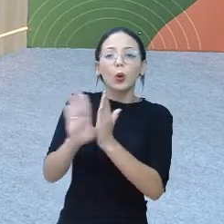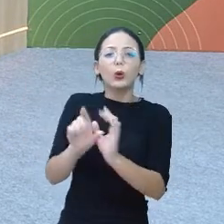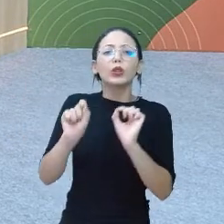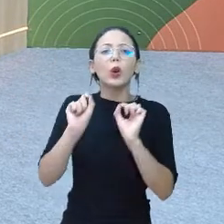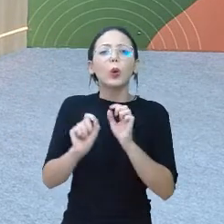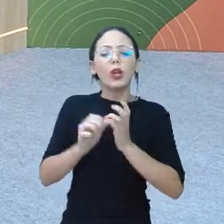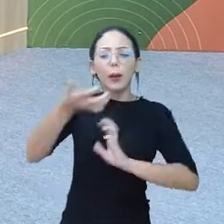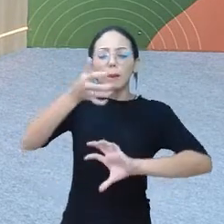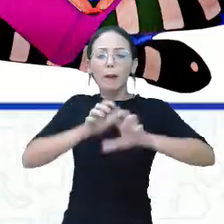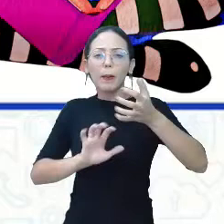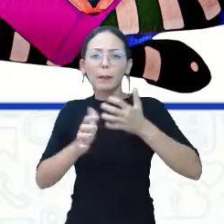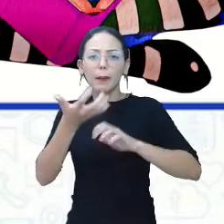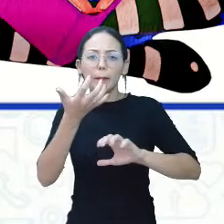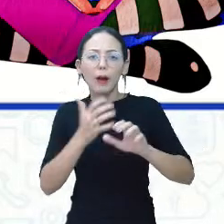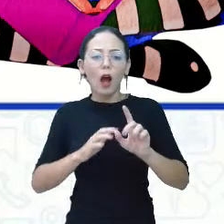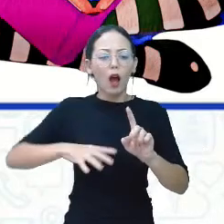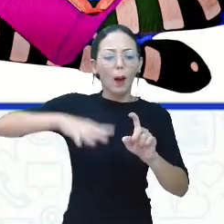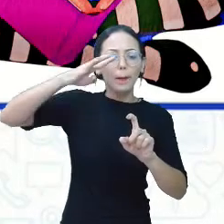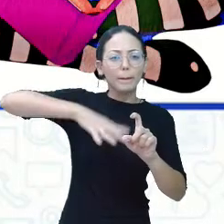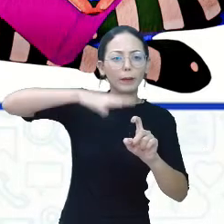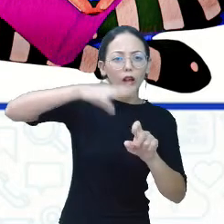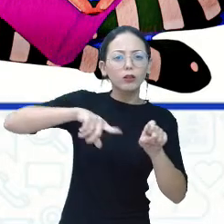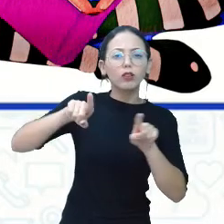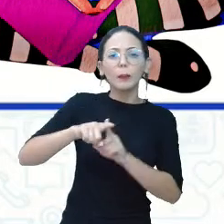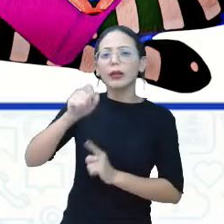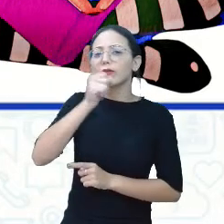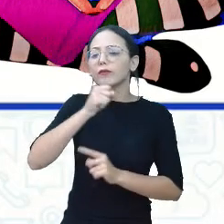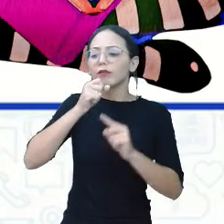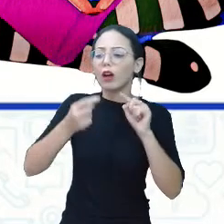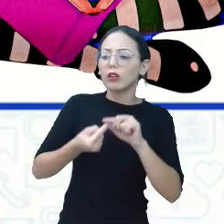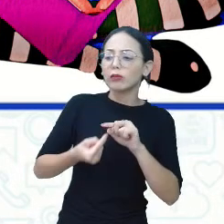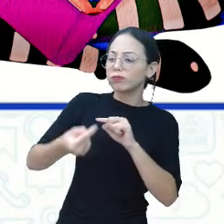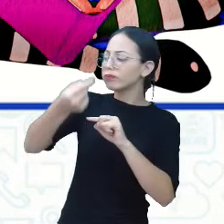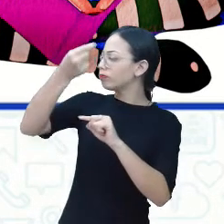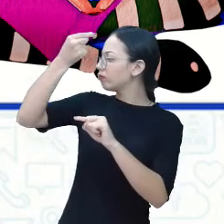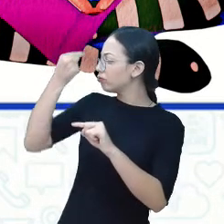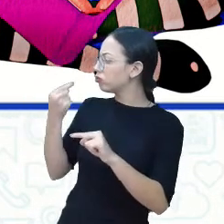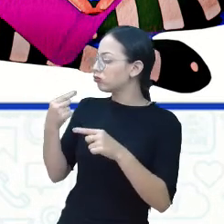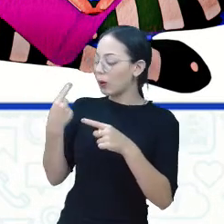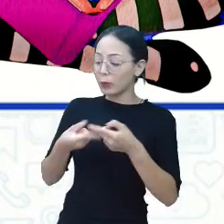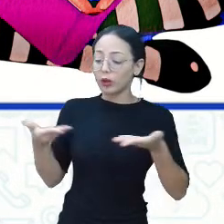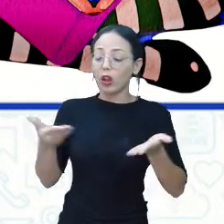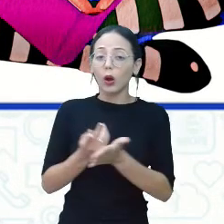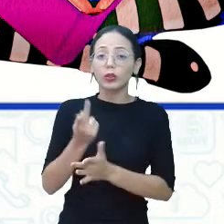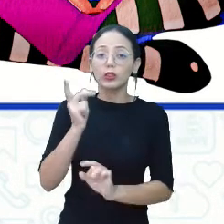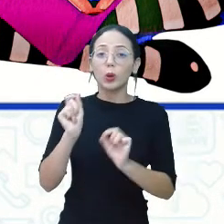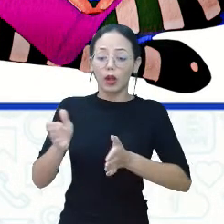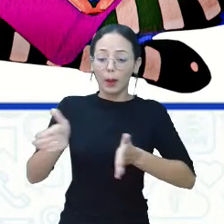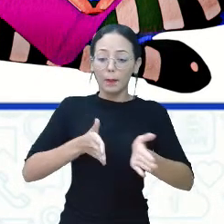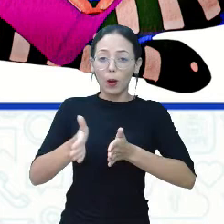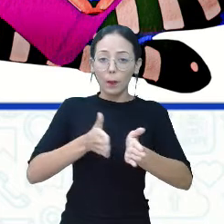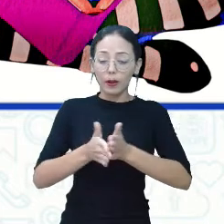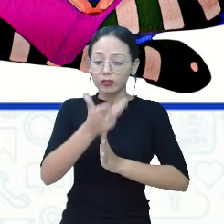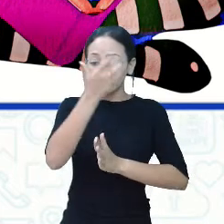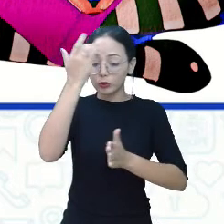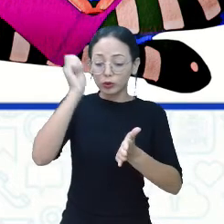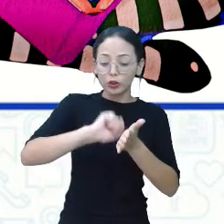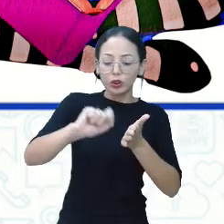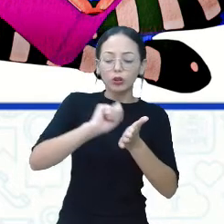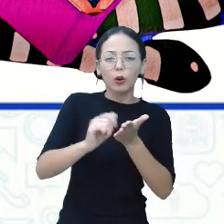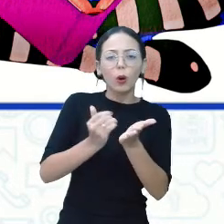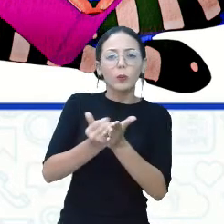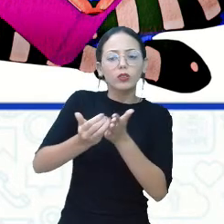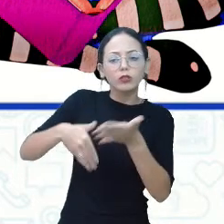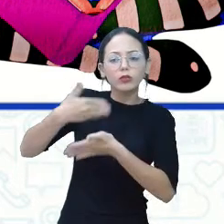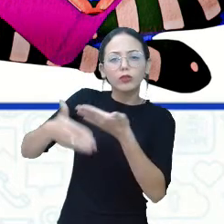mitos, lendas e contos de fadas antigos, né? O curso para a fantasia moderna, no entanto, começou na era vitoriana, quando os escritores começaram a desenvolver